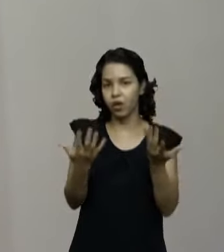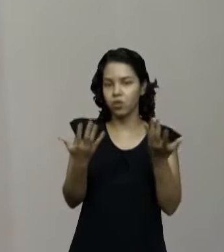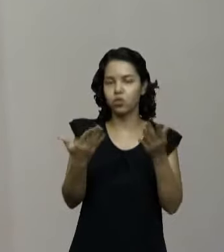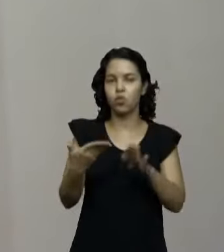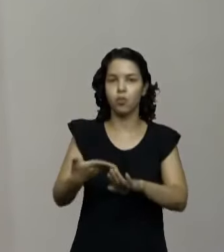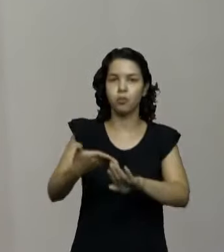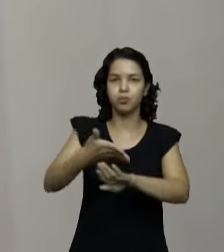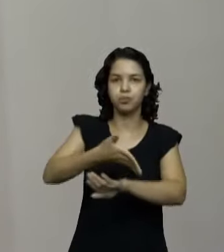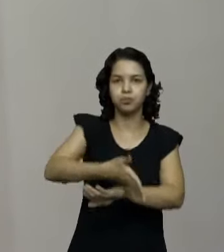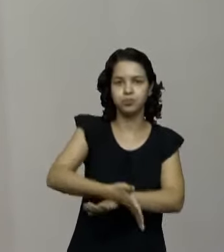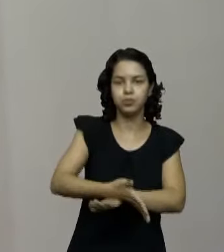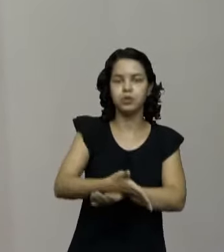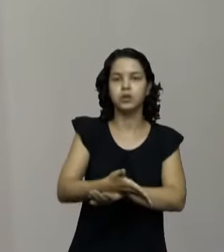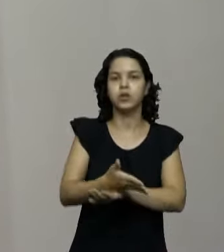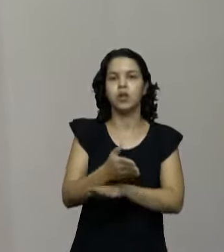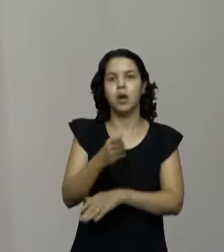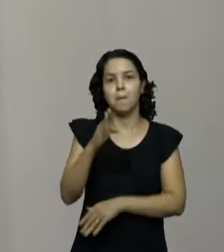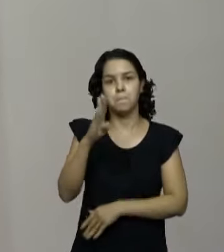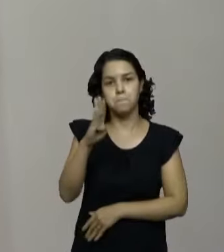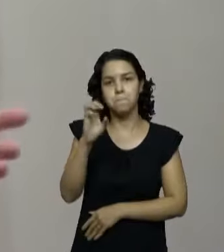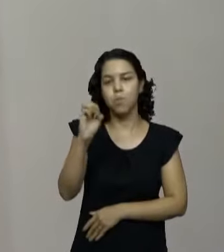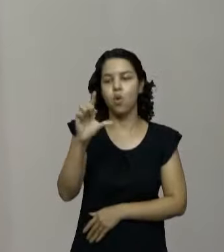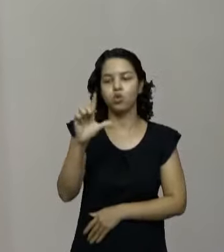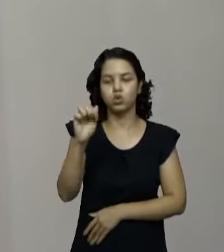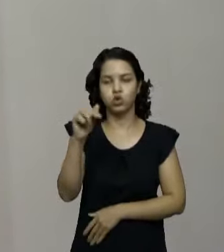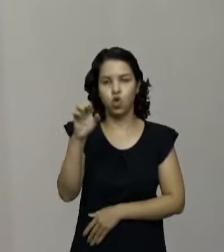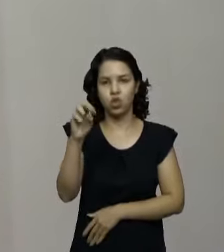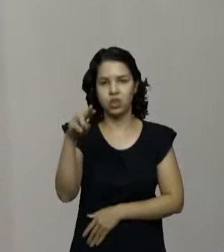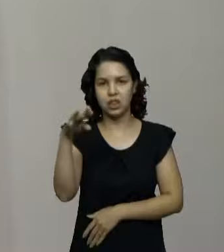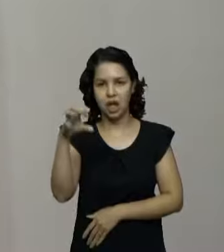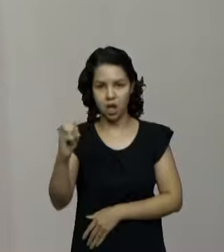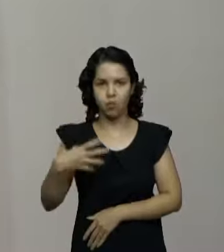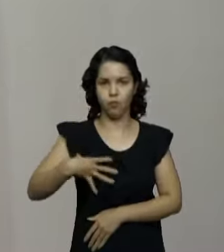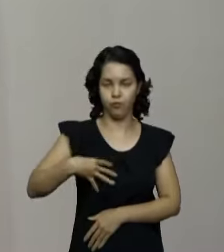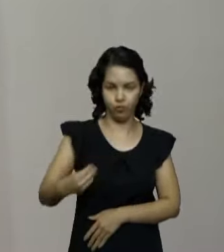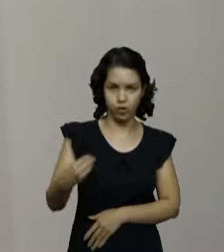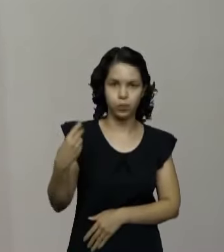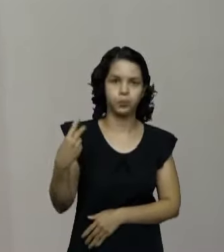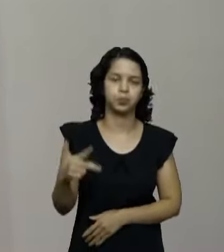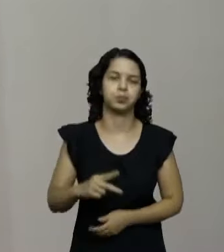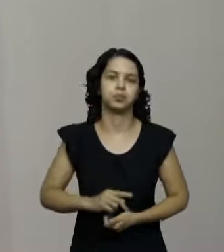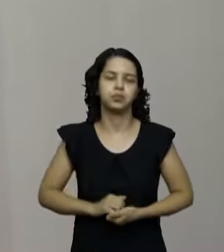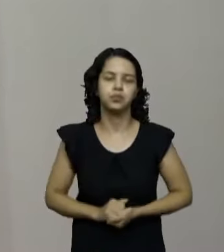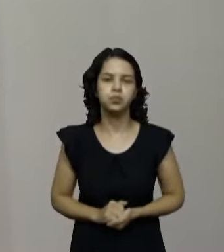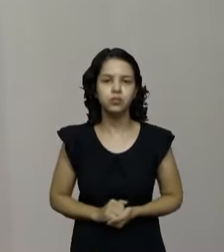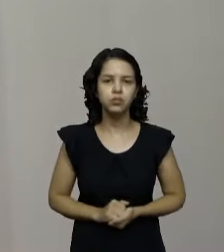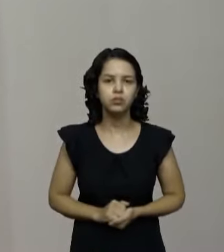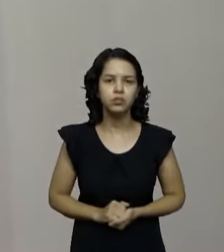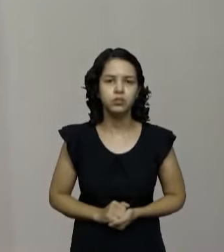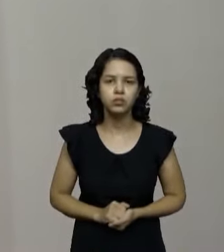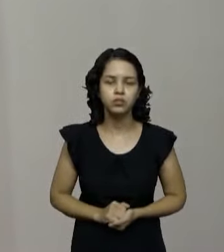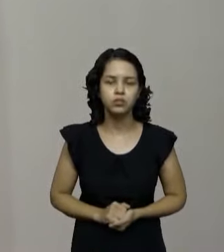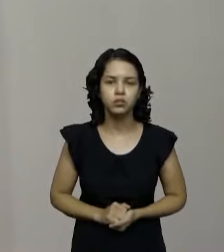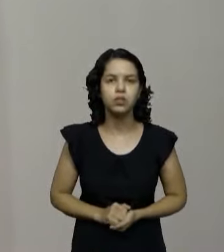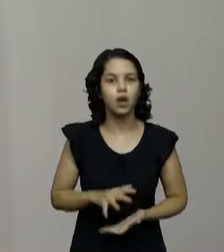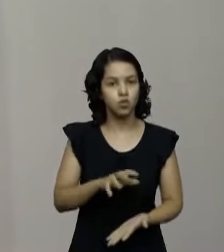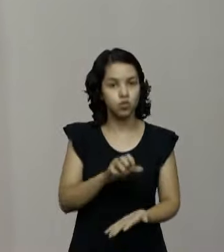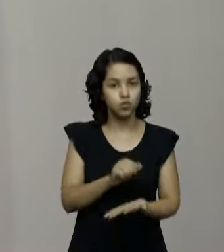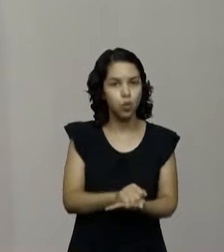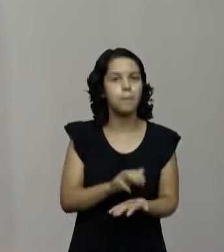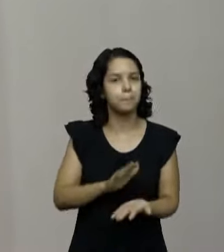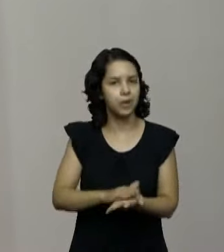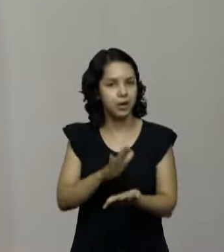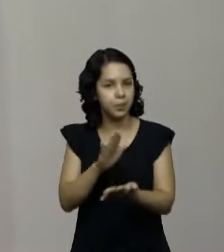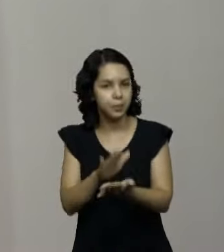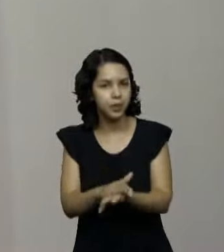do Eduardo Bolsonaro. Então, está feito o registro. Meus parabéns, parabéns à